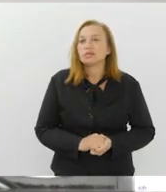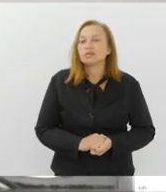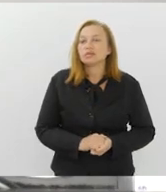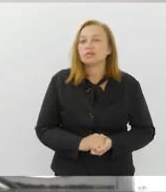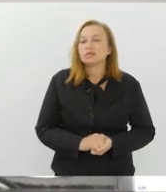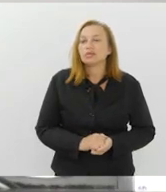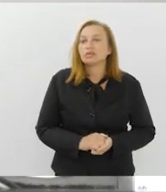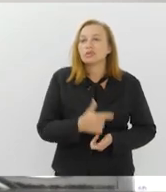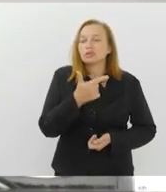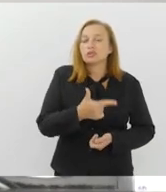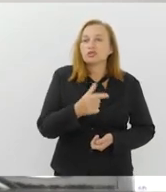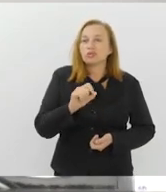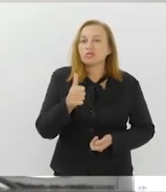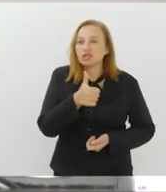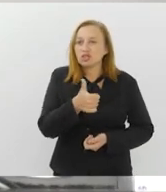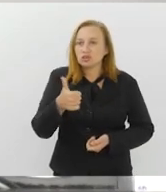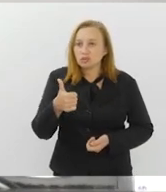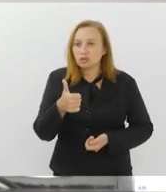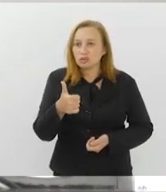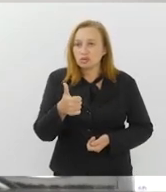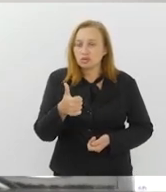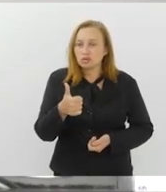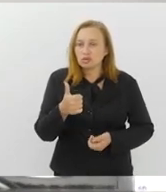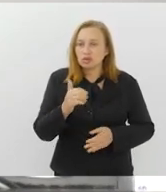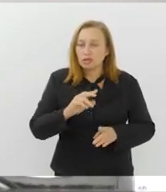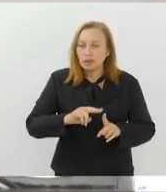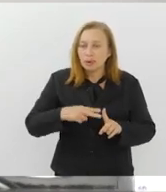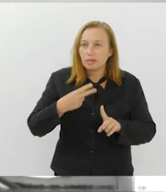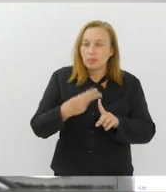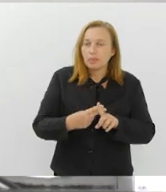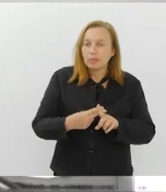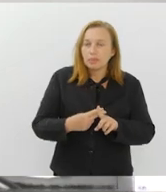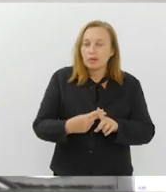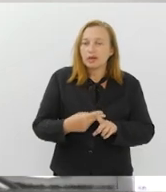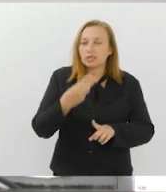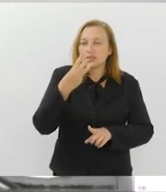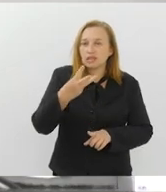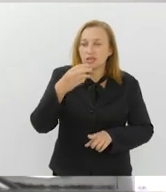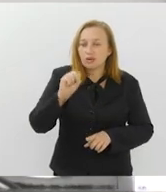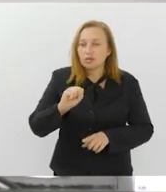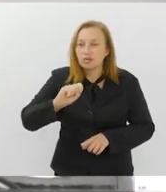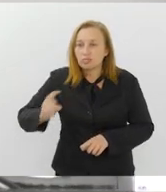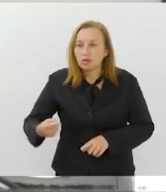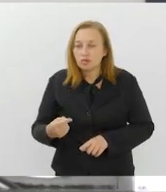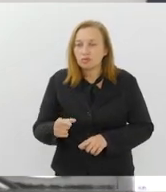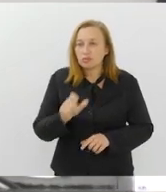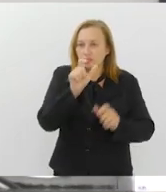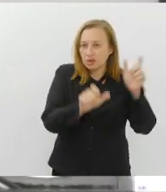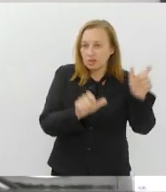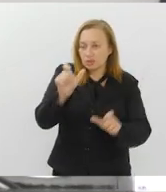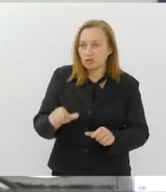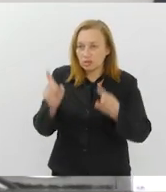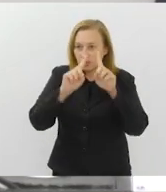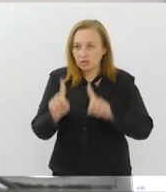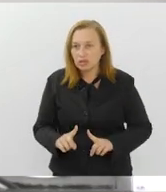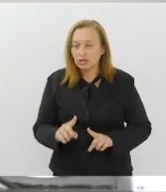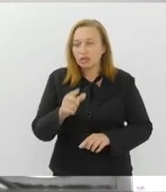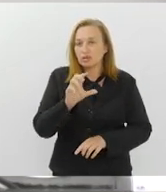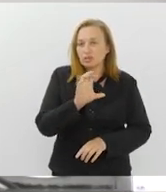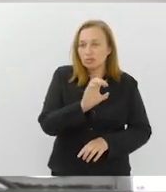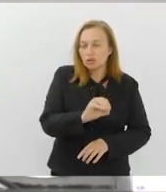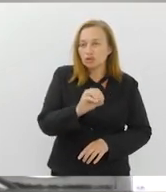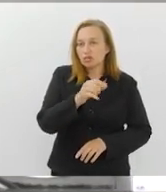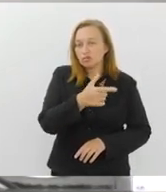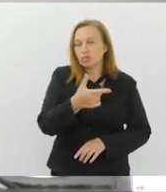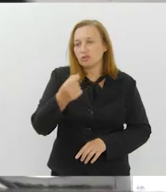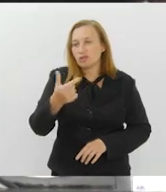Em 2021, aumentaram mais 8 mil, foram para 38 mil. Em 2022, 46 mil,